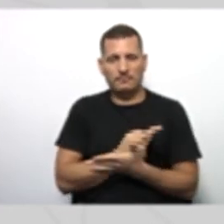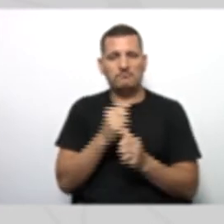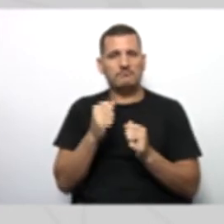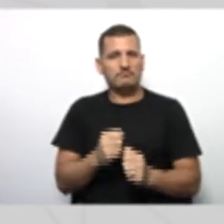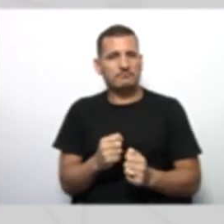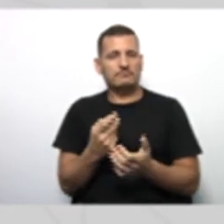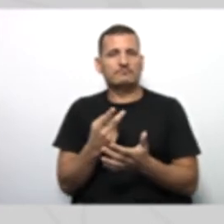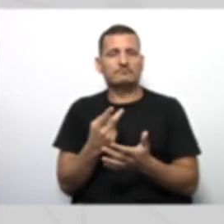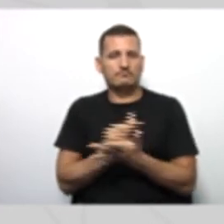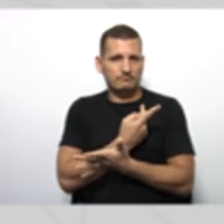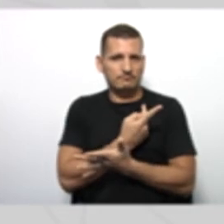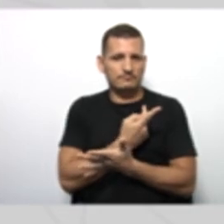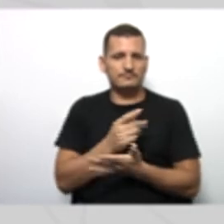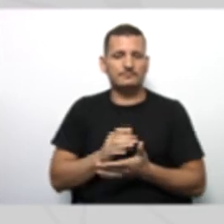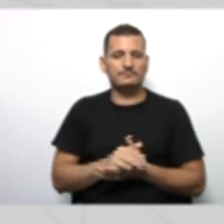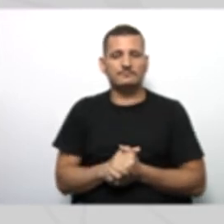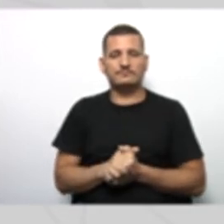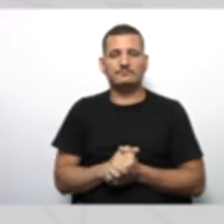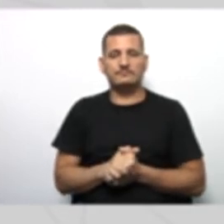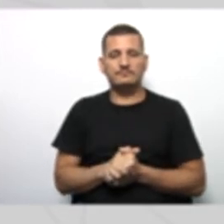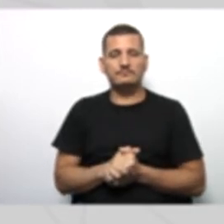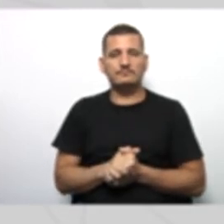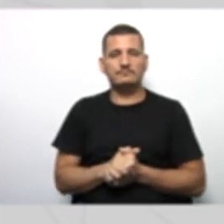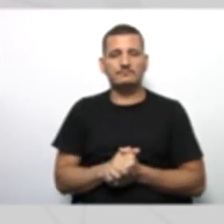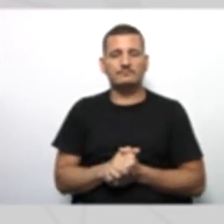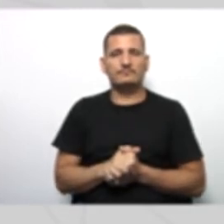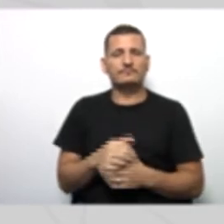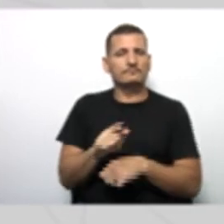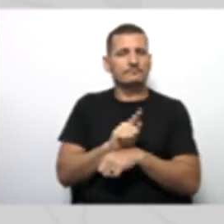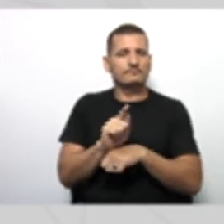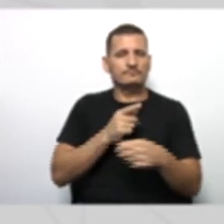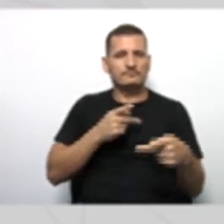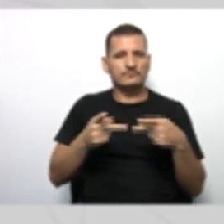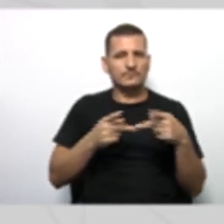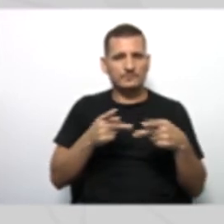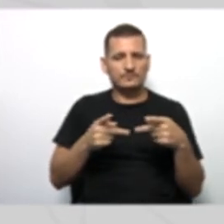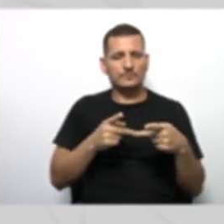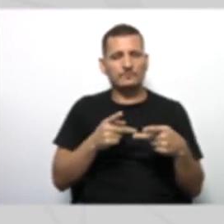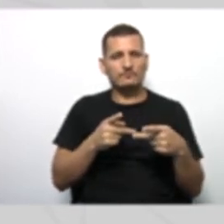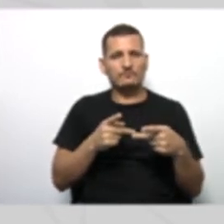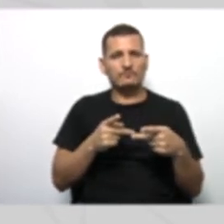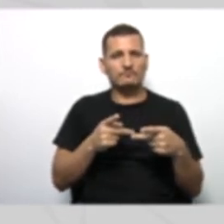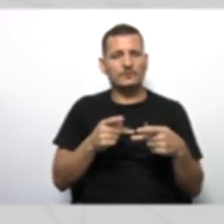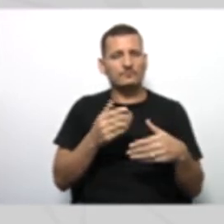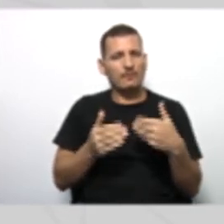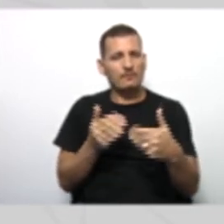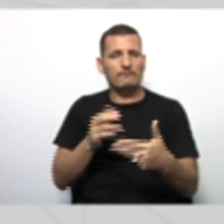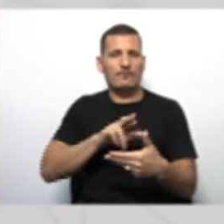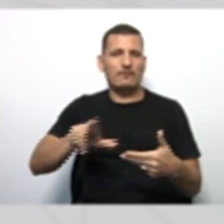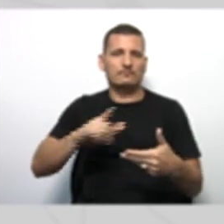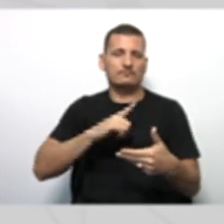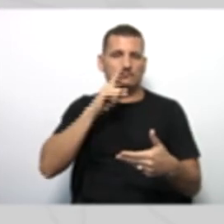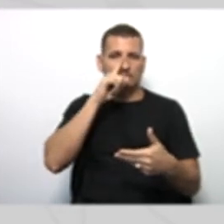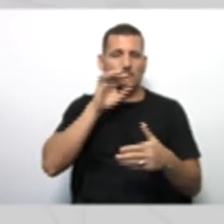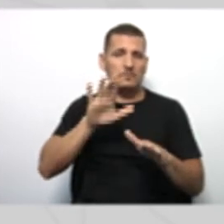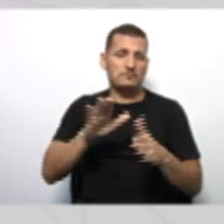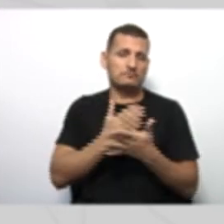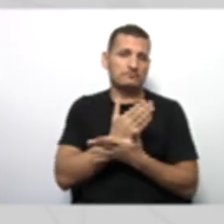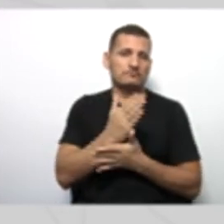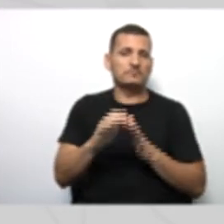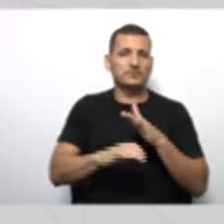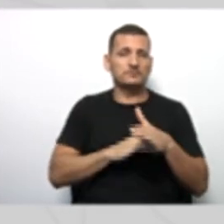de fora para poder gerenciar projetos. Essa empresa está assumindo um risco. O que acontece com a pessoa de